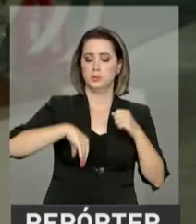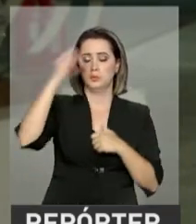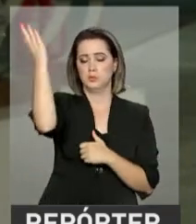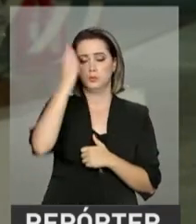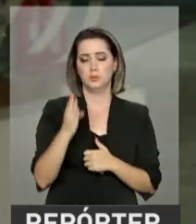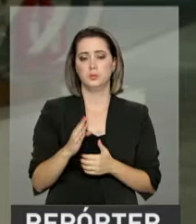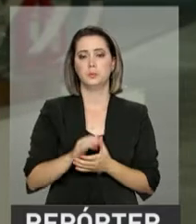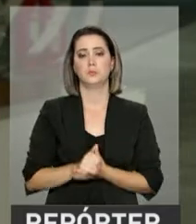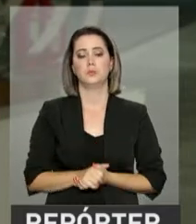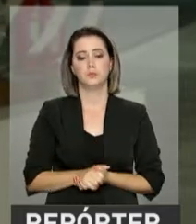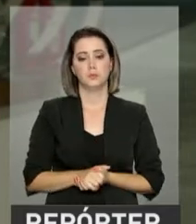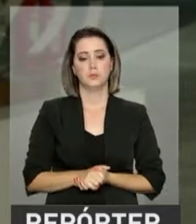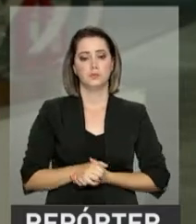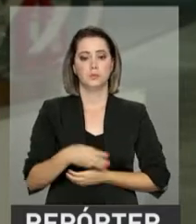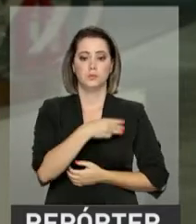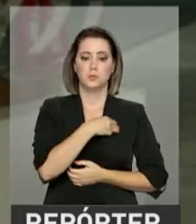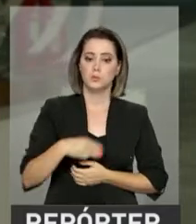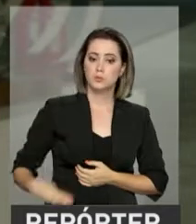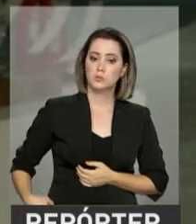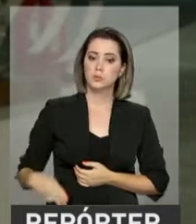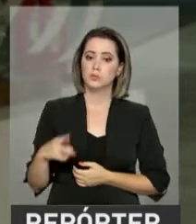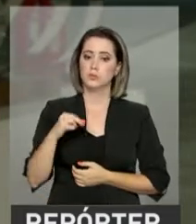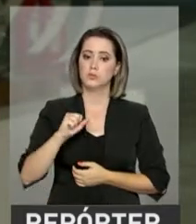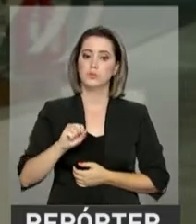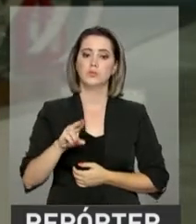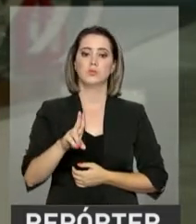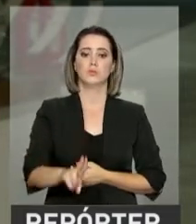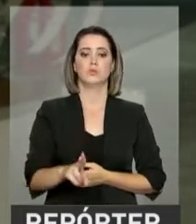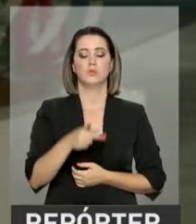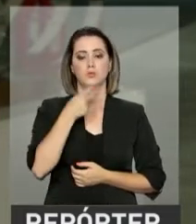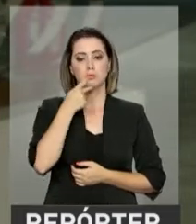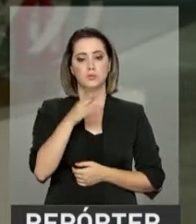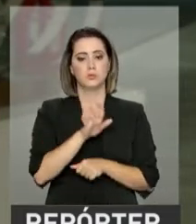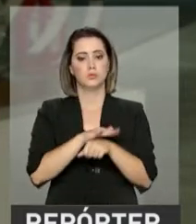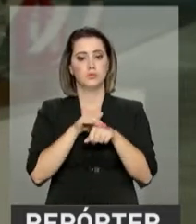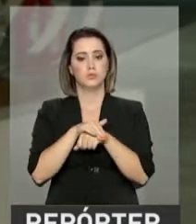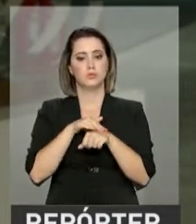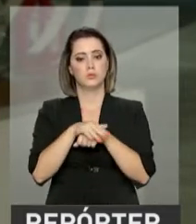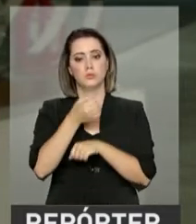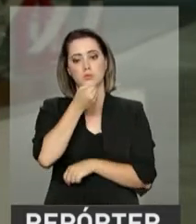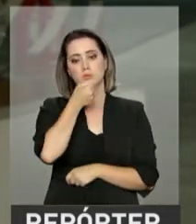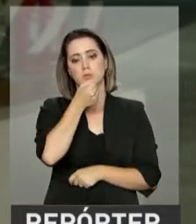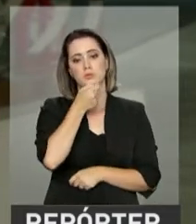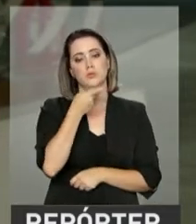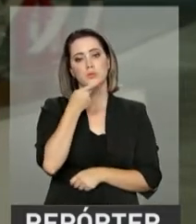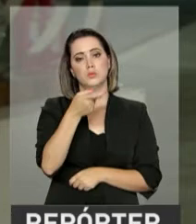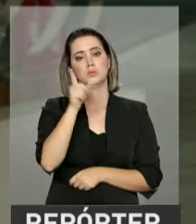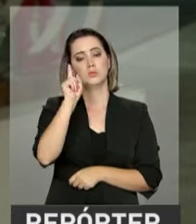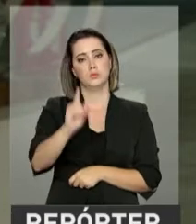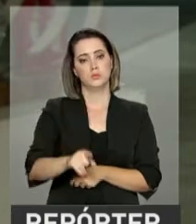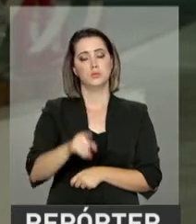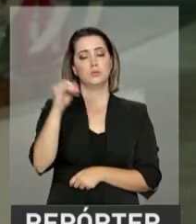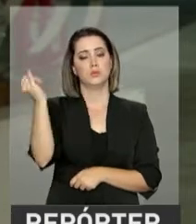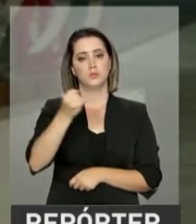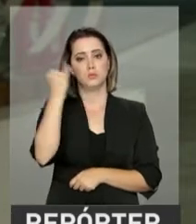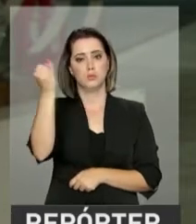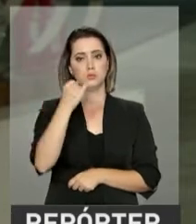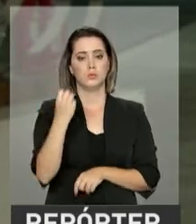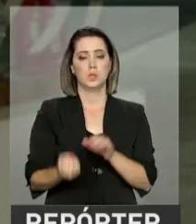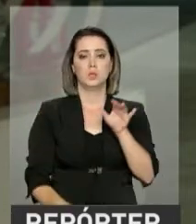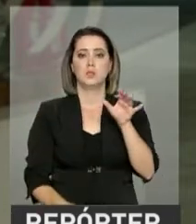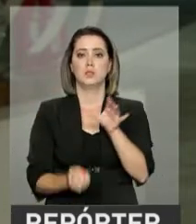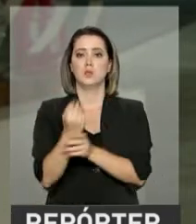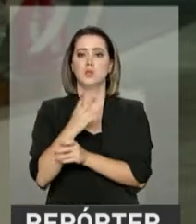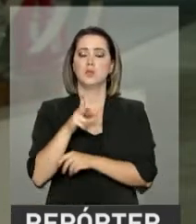no país o ministro raul jungmann em conversa com os jornalistas disse que é muito importante o país criar essa